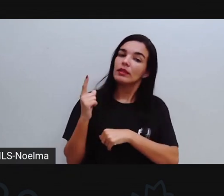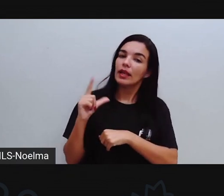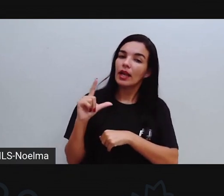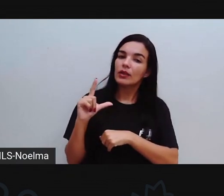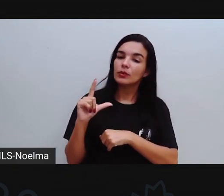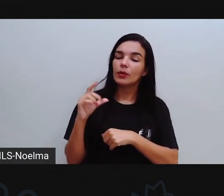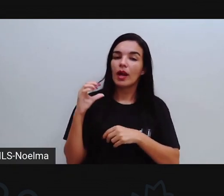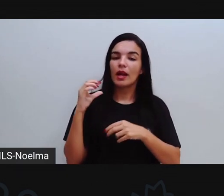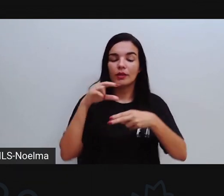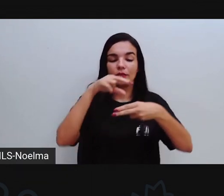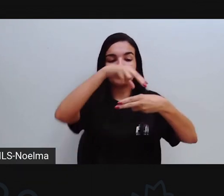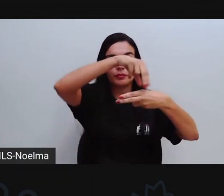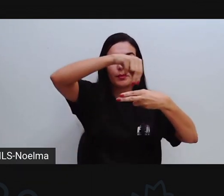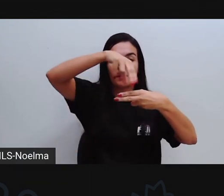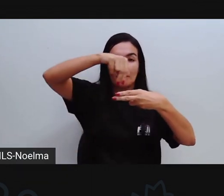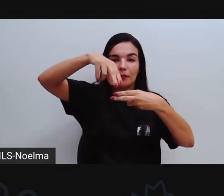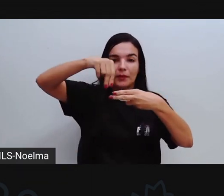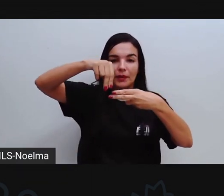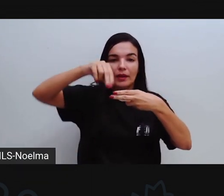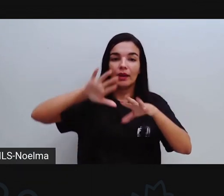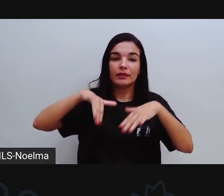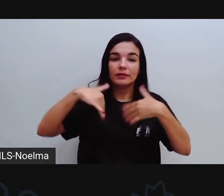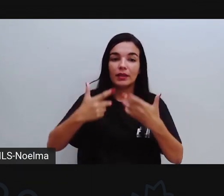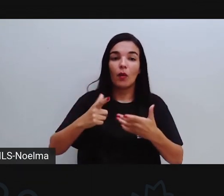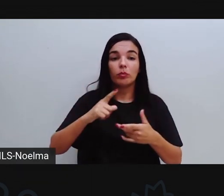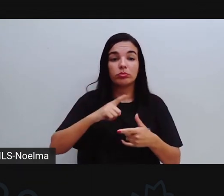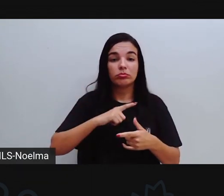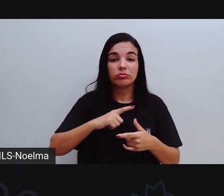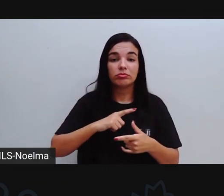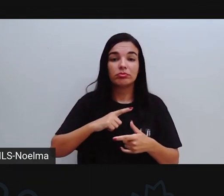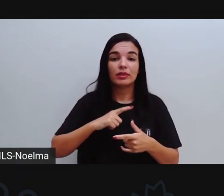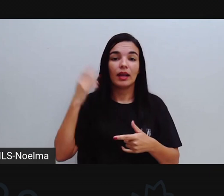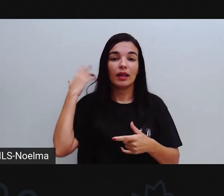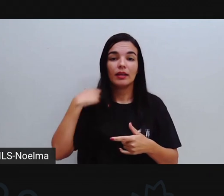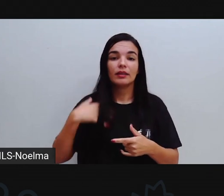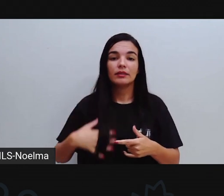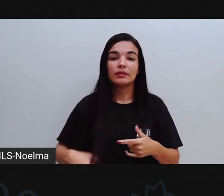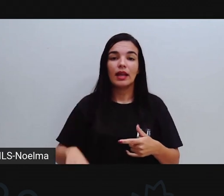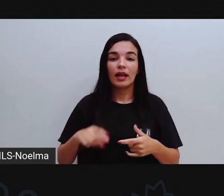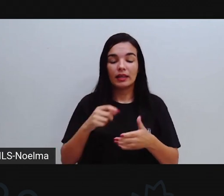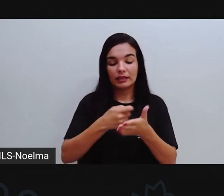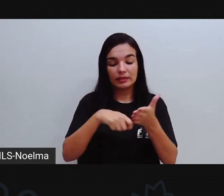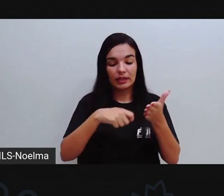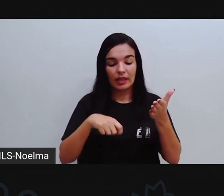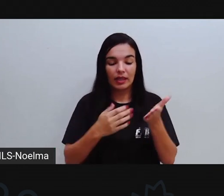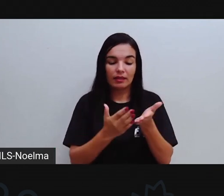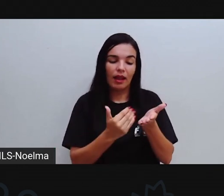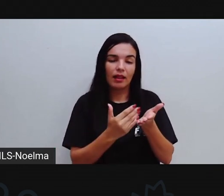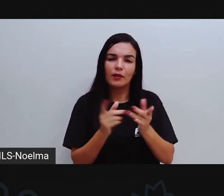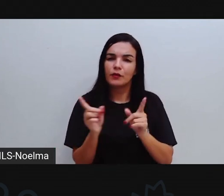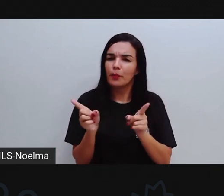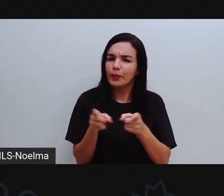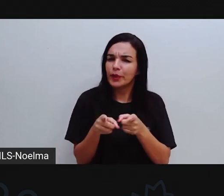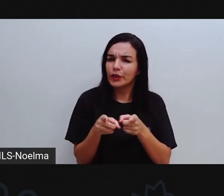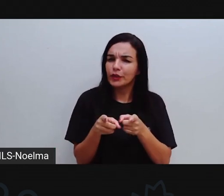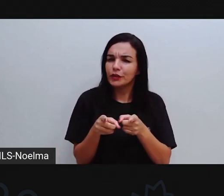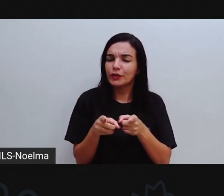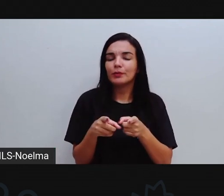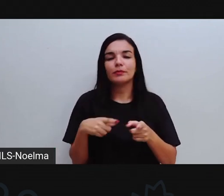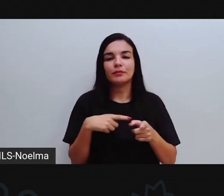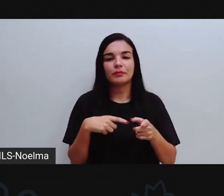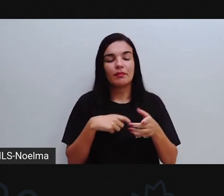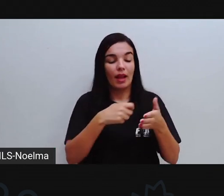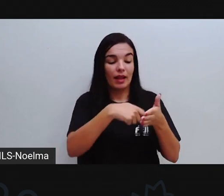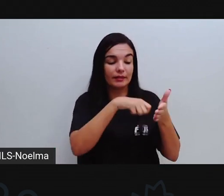então, nós vamos tê-las, né, escrita aí em livretos. Nesses livretos, além da parte